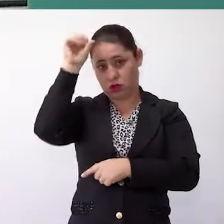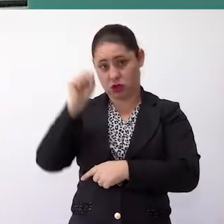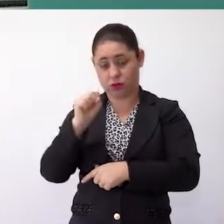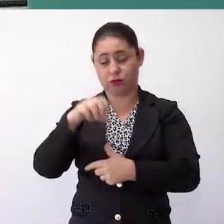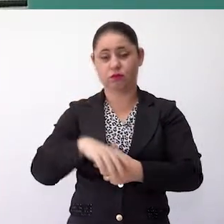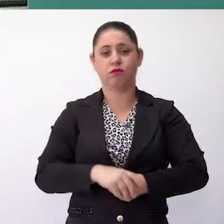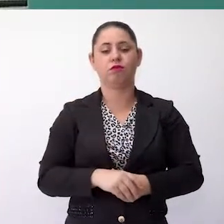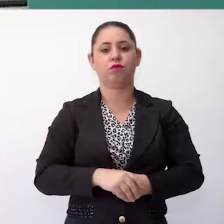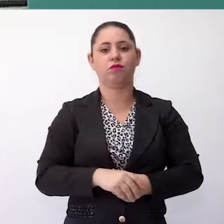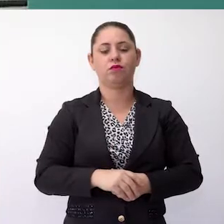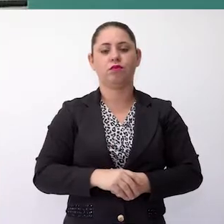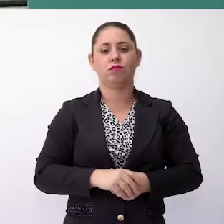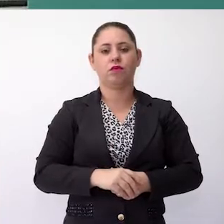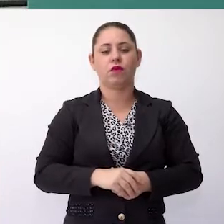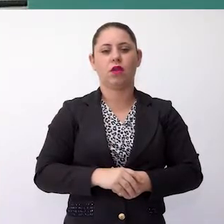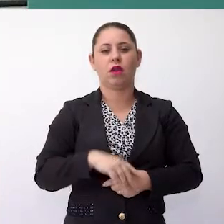Sul